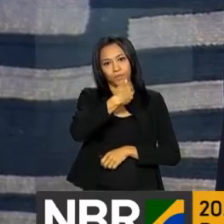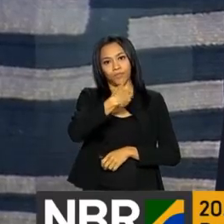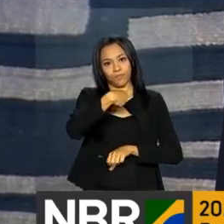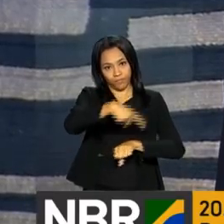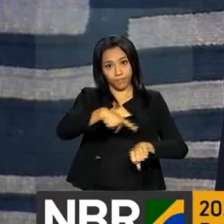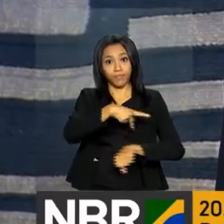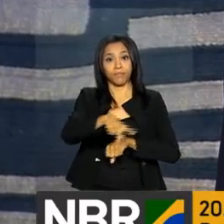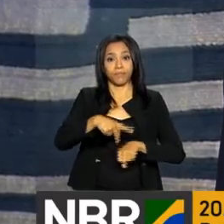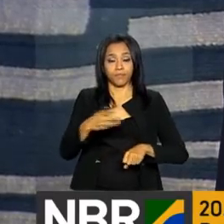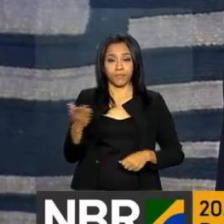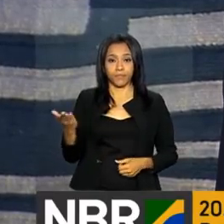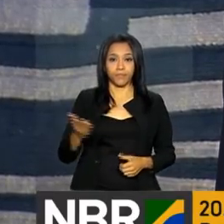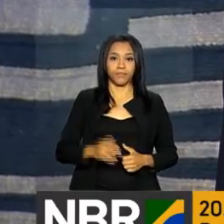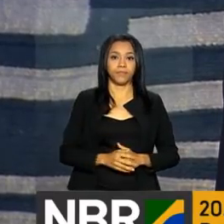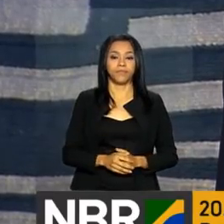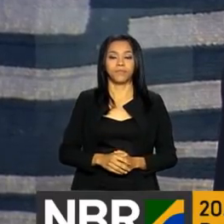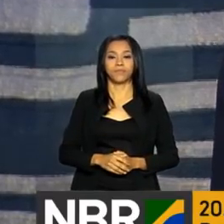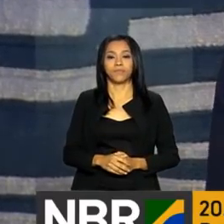né?